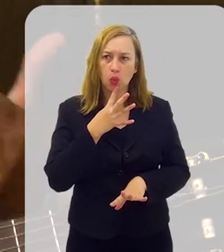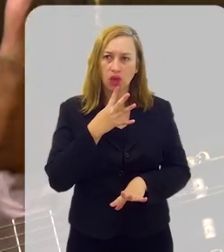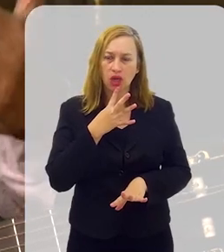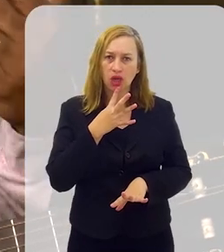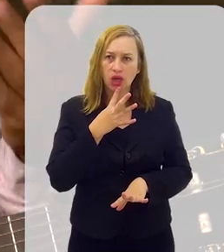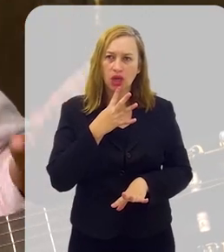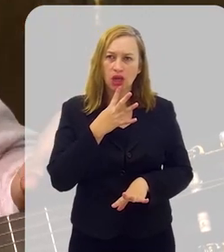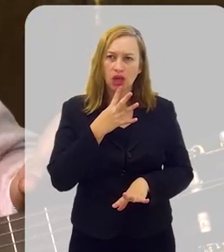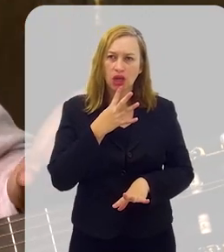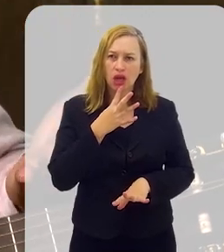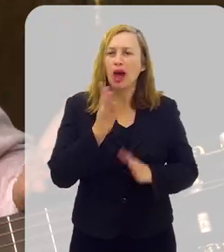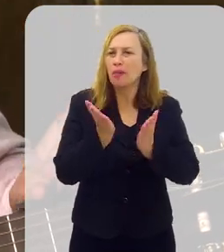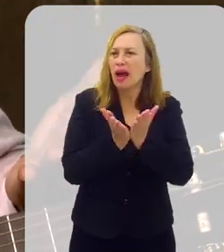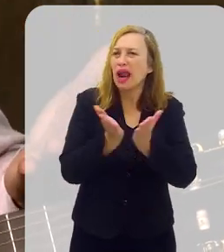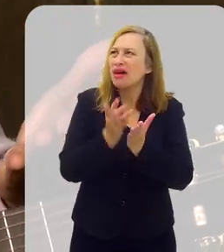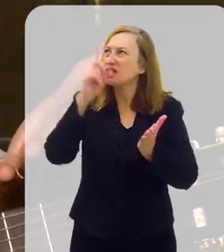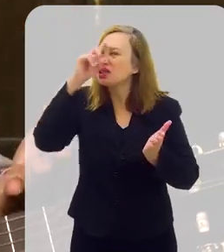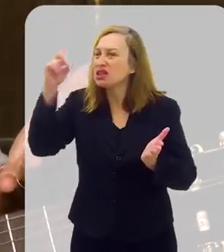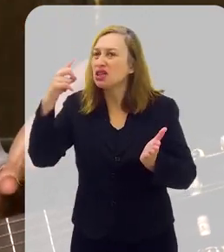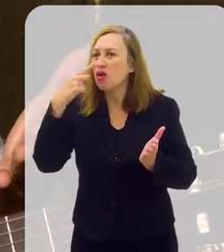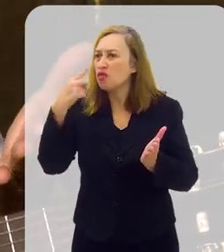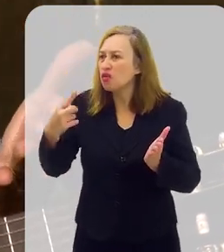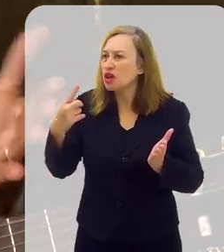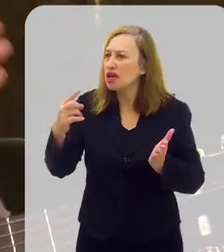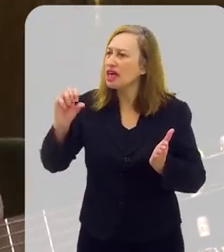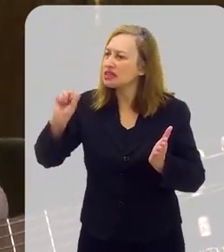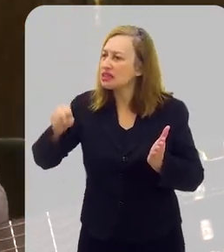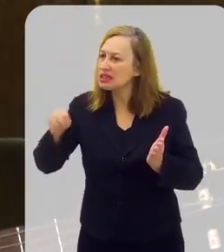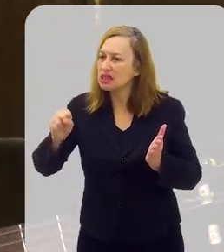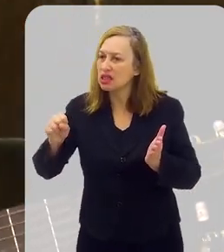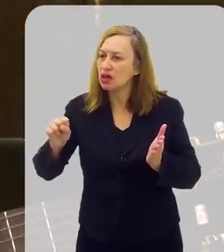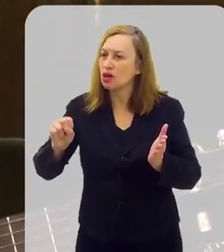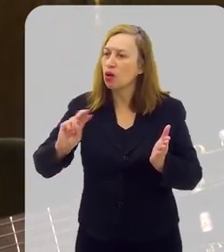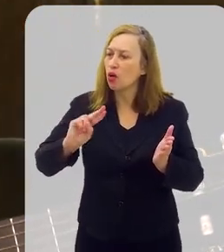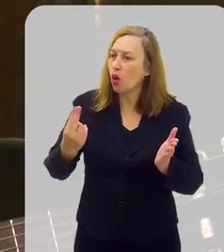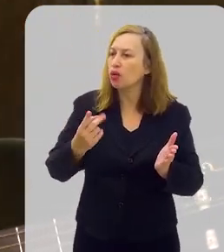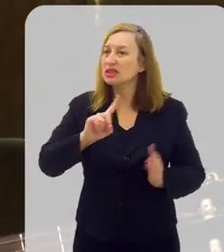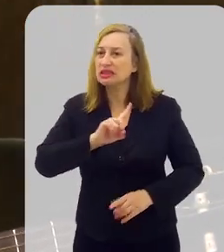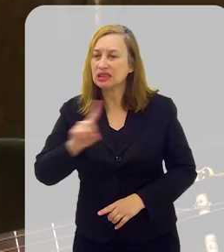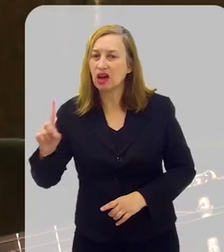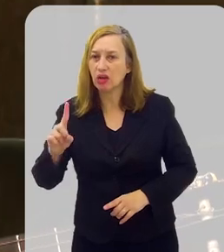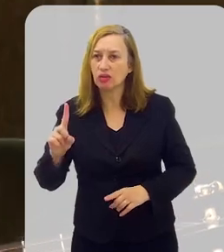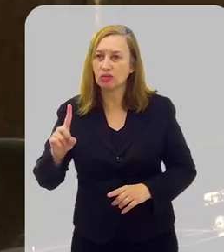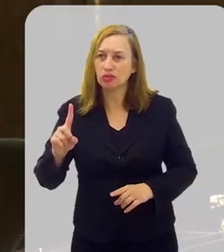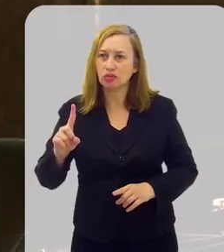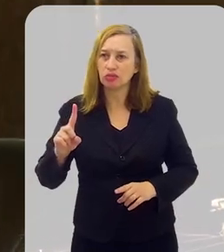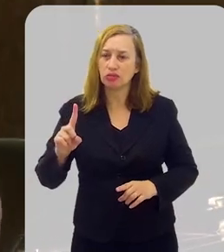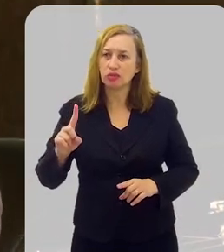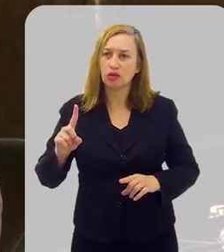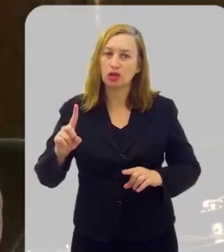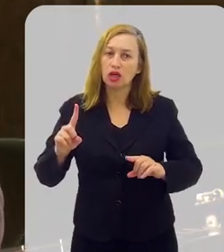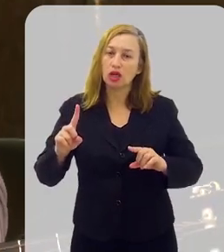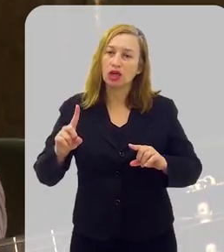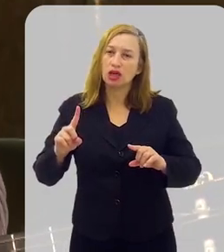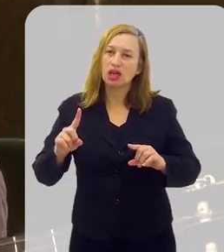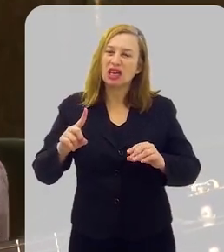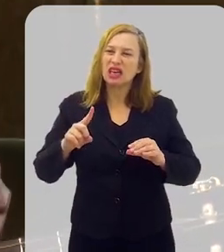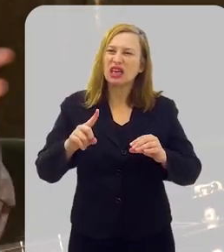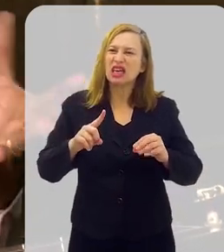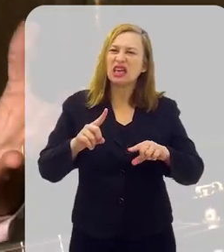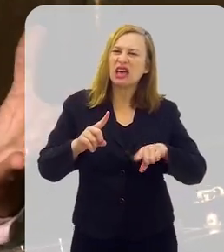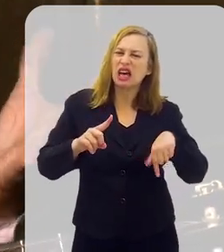E depois que eu conheci o Evangelho, Julião, eu vi que a palavra do cristão é sim, sim, não, não. O que passar